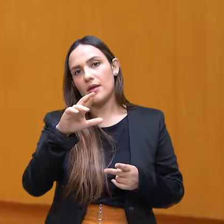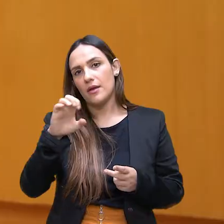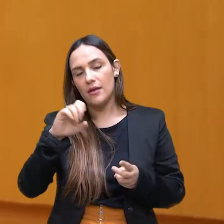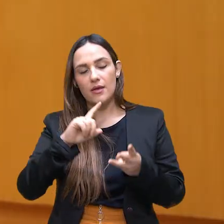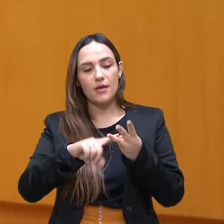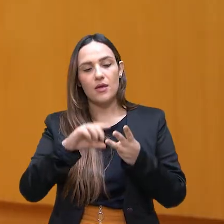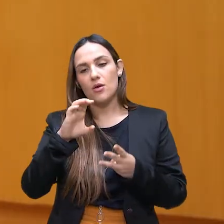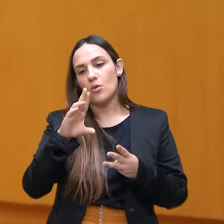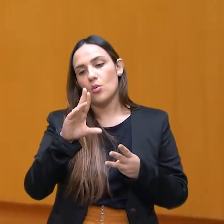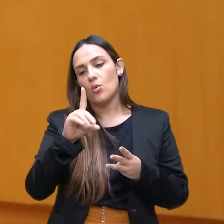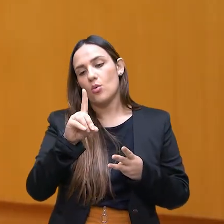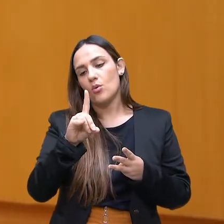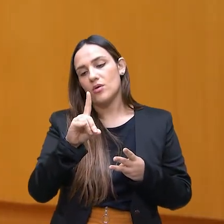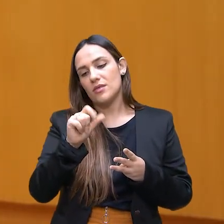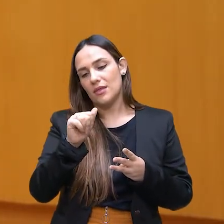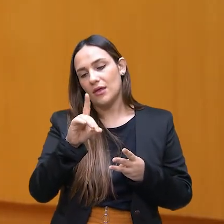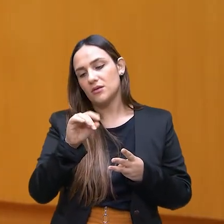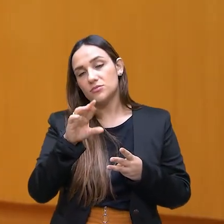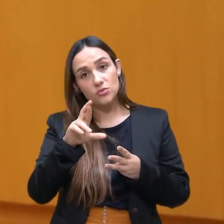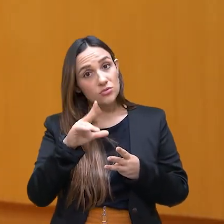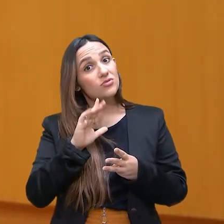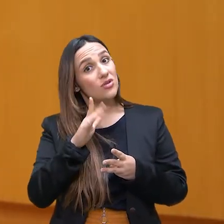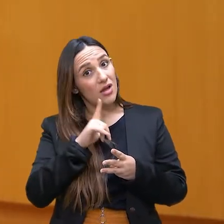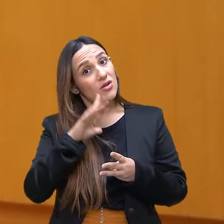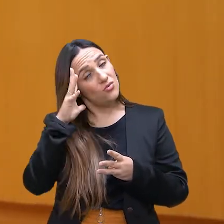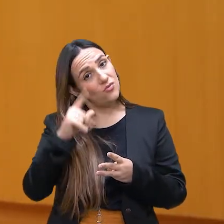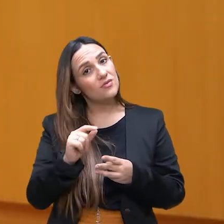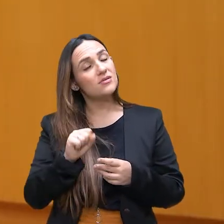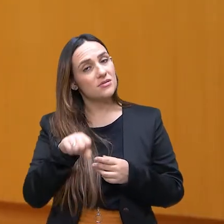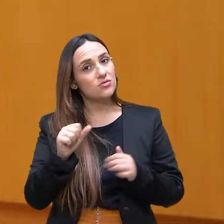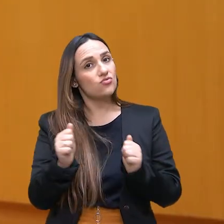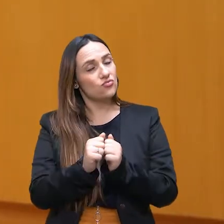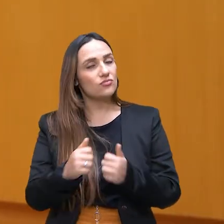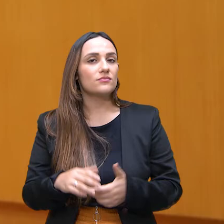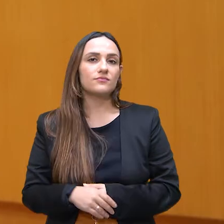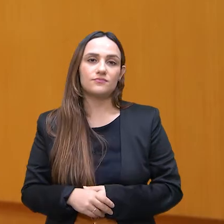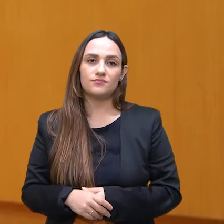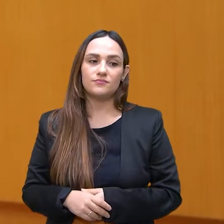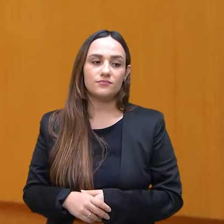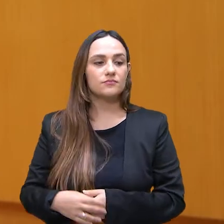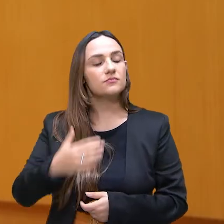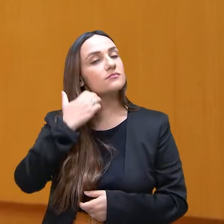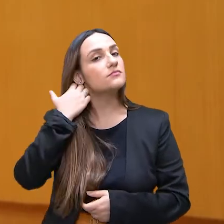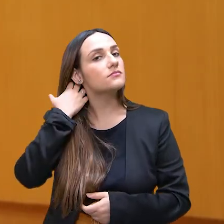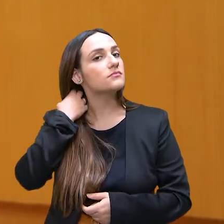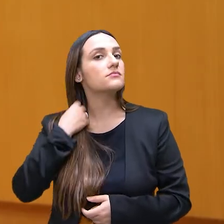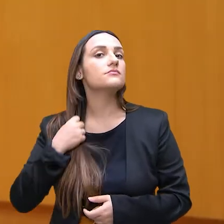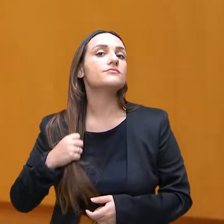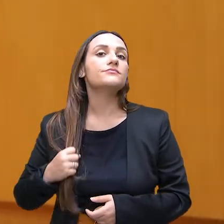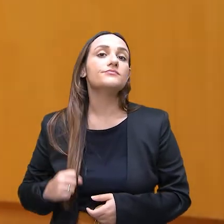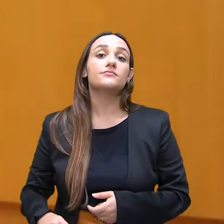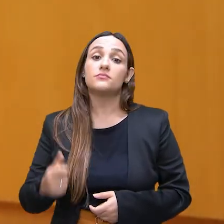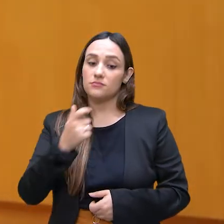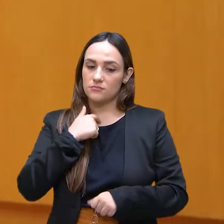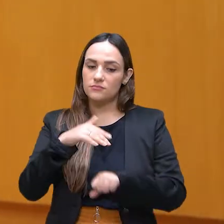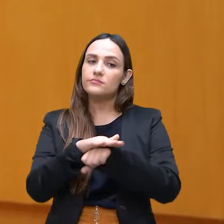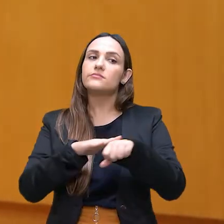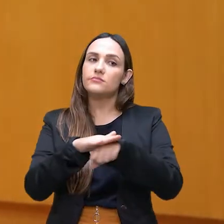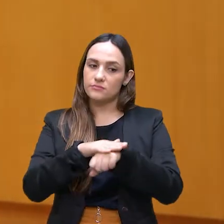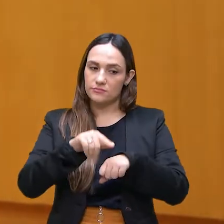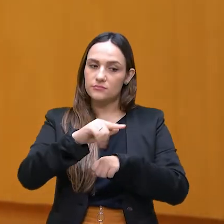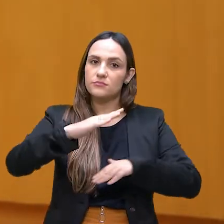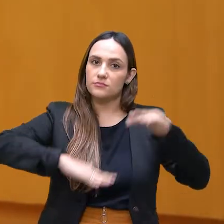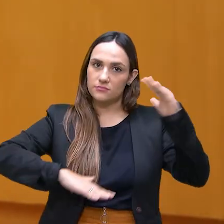fraldas geriátricas, esses foram resolvidos. Então, há outros problemas adicionais. Então, nós conversamos com essas áreas,